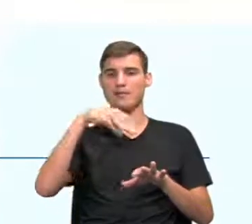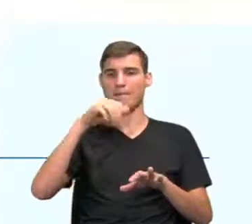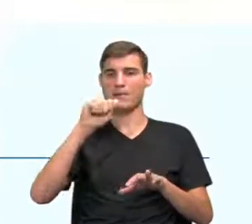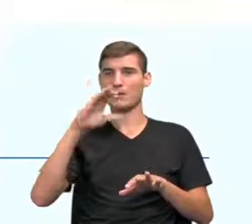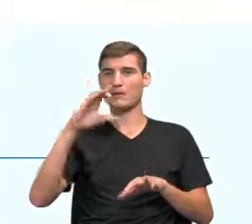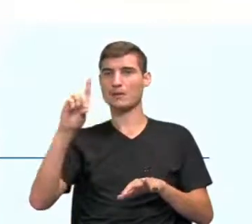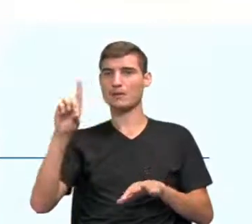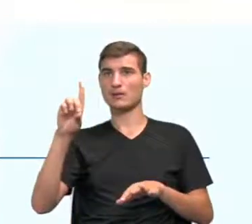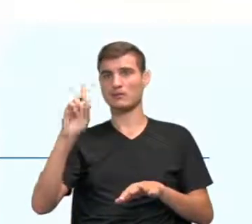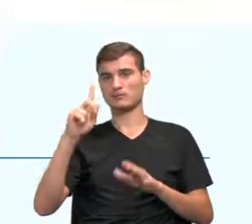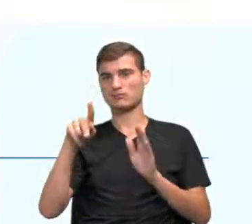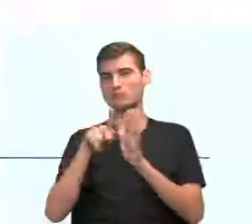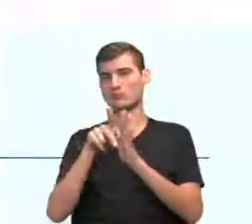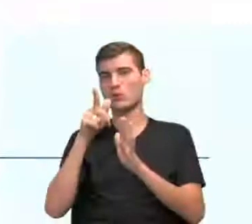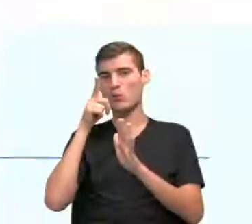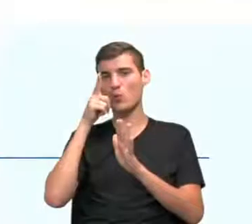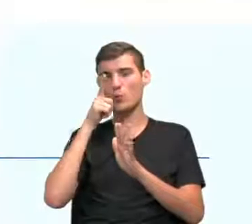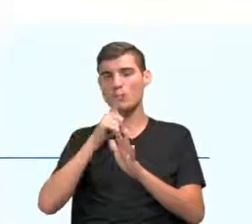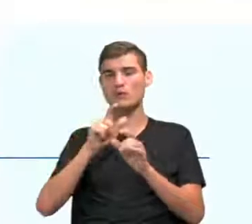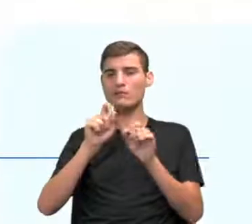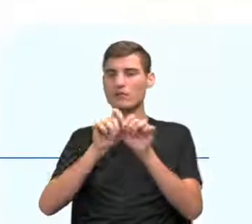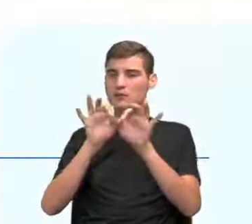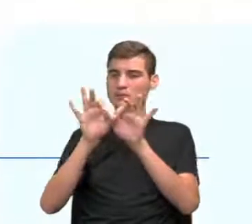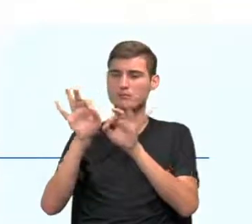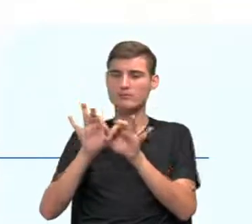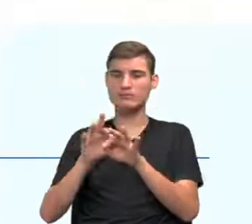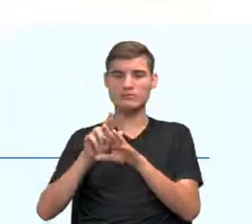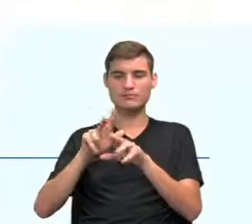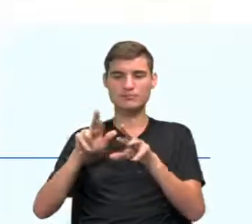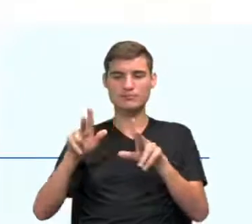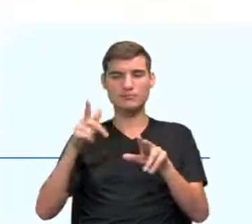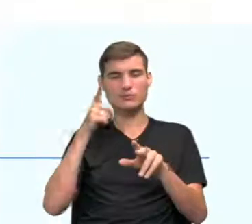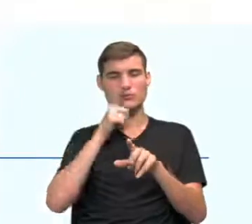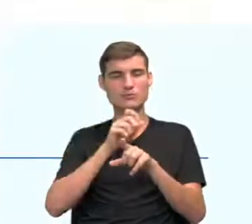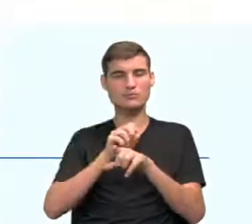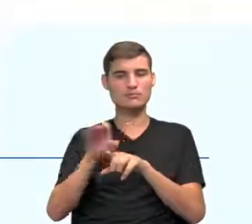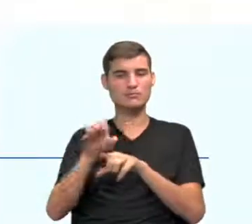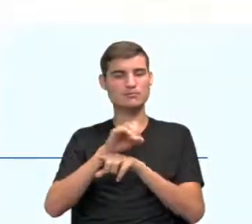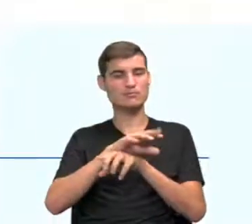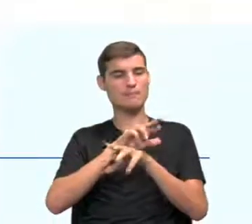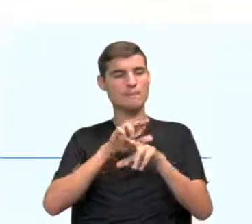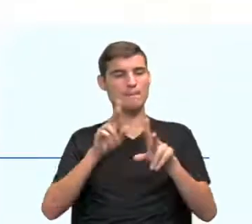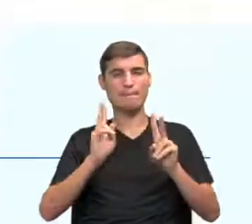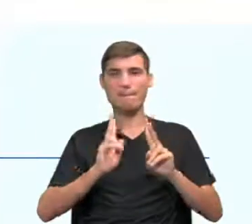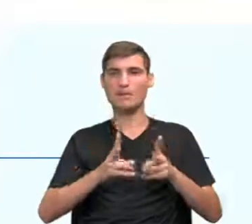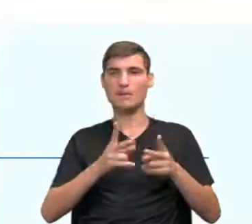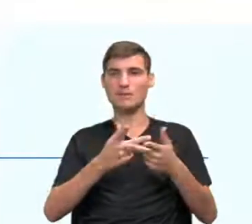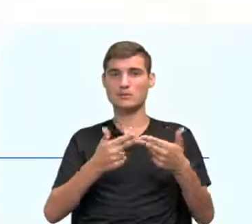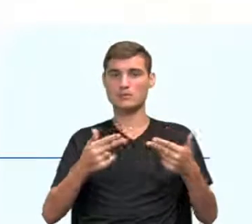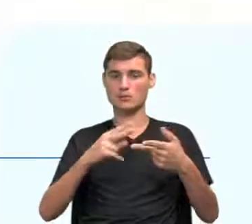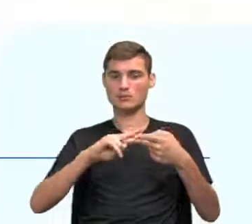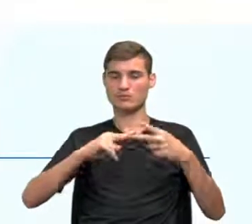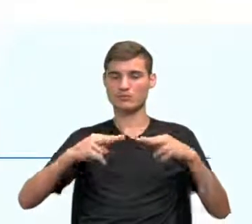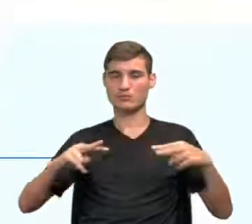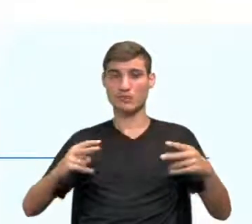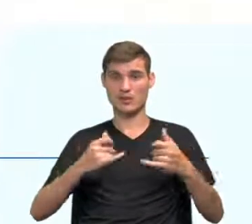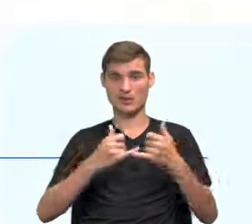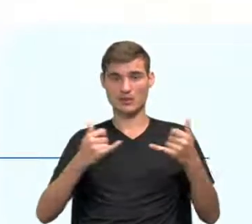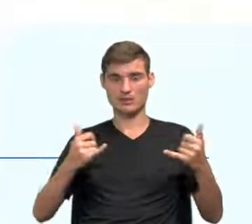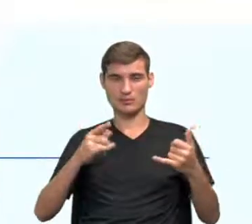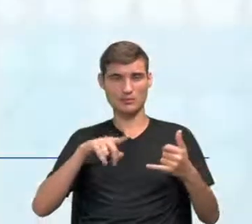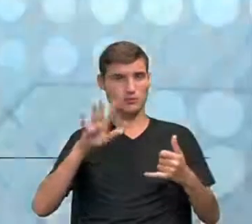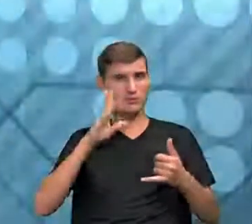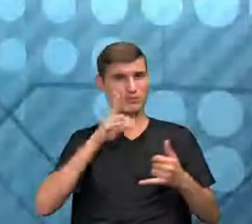CS-MA-CD. É assim que ele vai conseguir fazer com que vários canais estejam sendo transmitidos no mesmo cabo par trançado. Então você